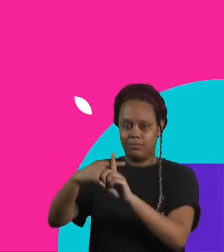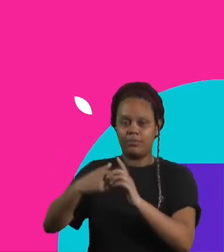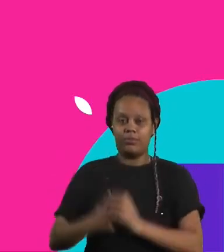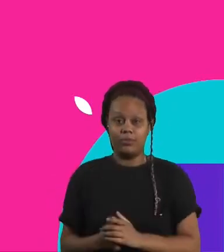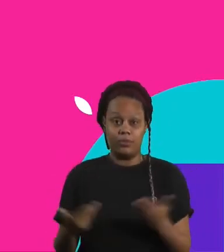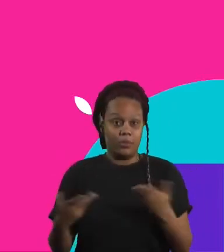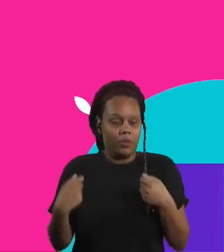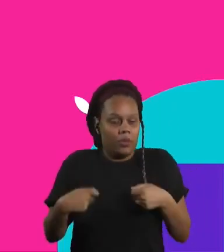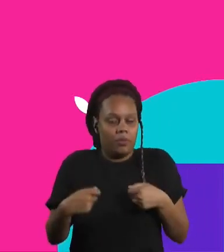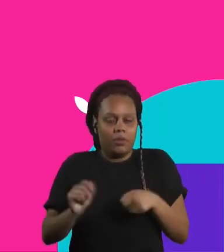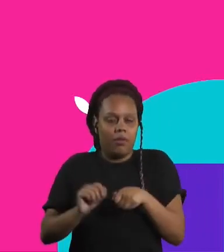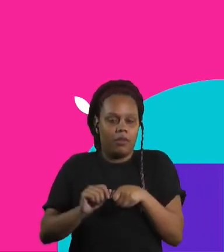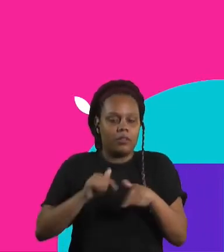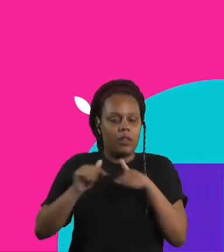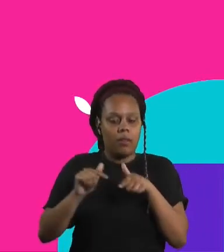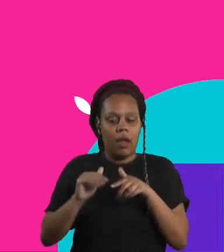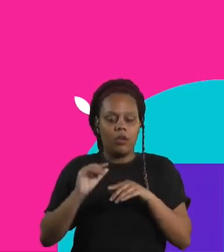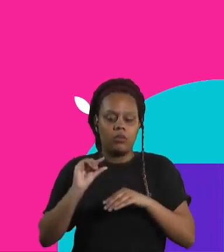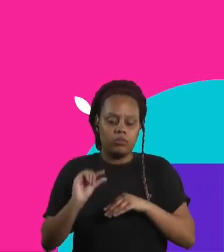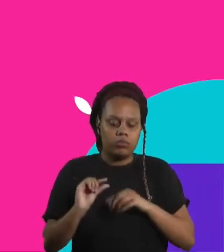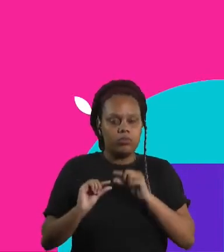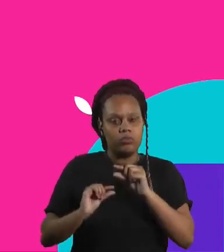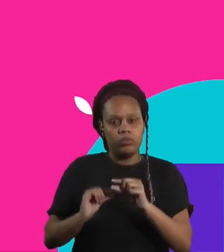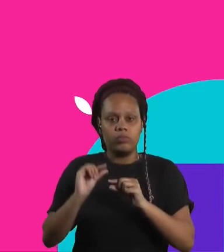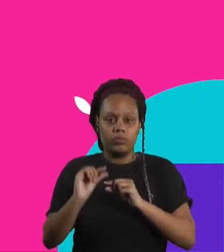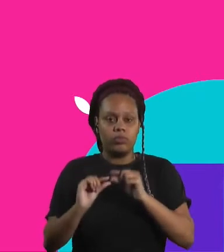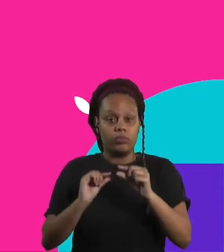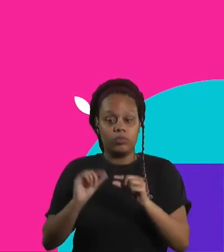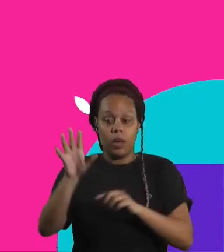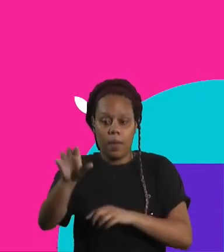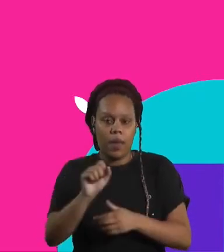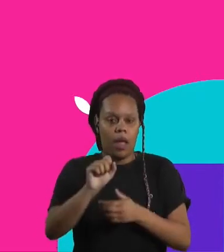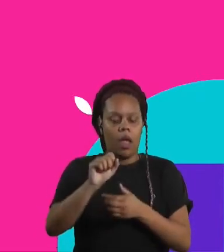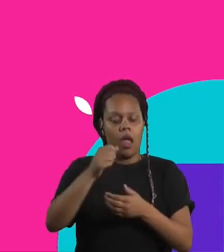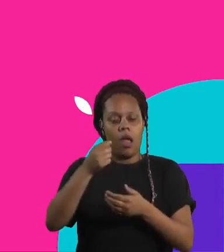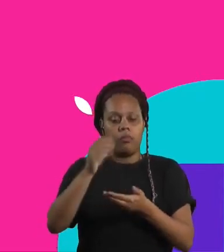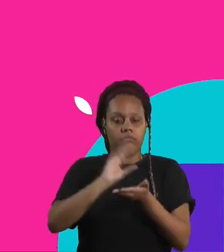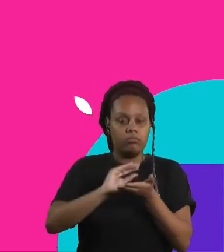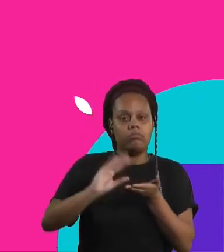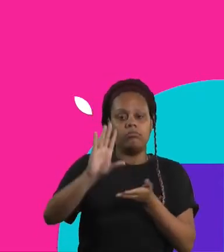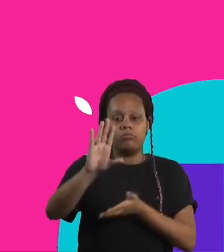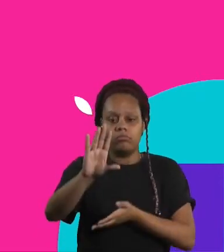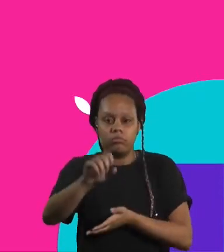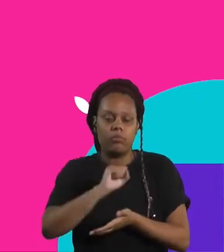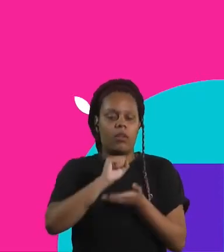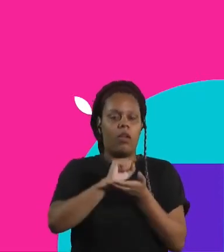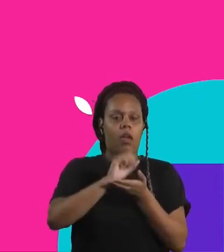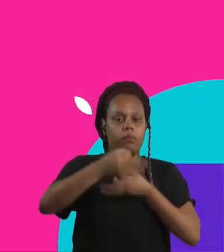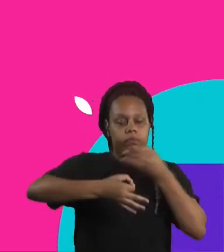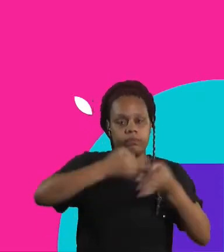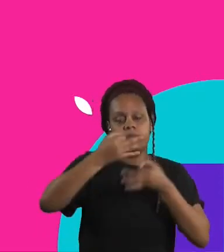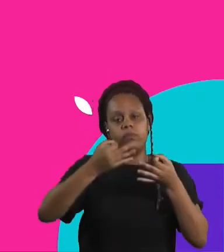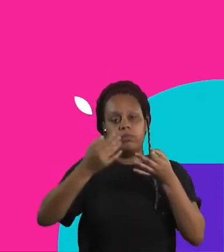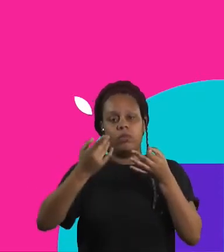assim, de formiguinha e estruturar isso, enfim, pegar os dados, pegar os depoimentos, coletar essa percepção e deixar isso estruturado para